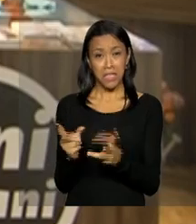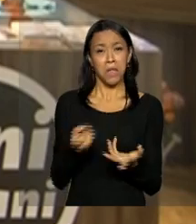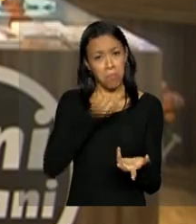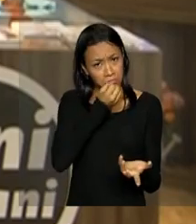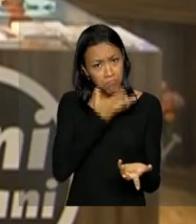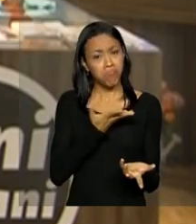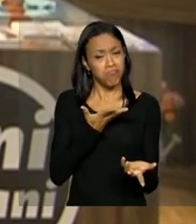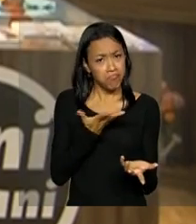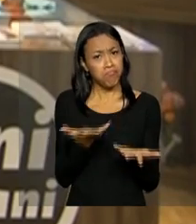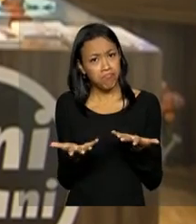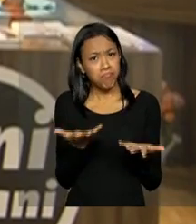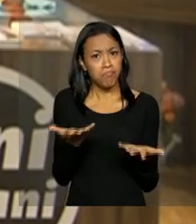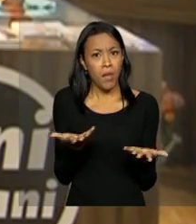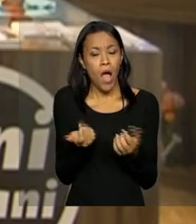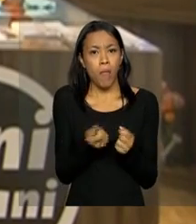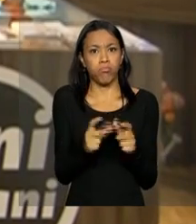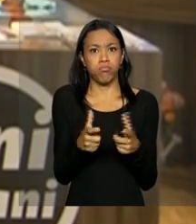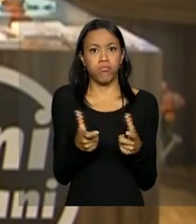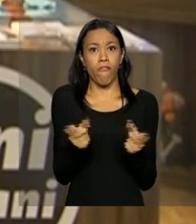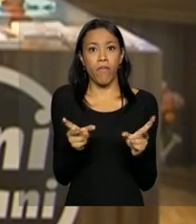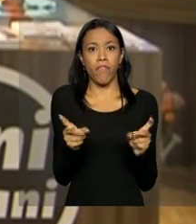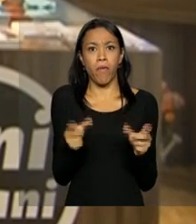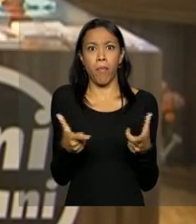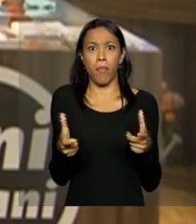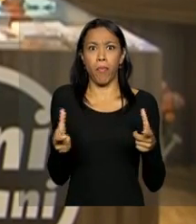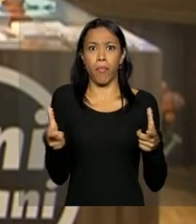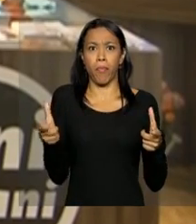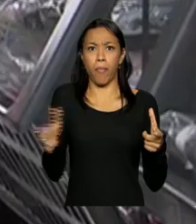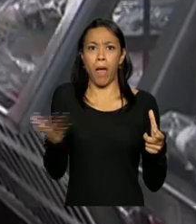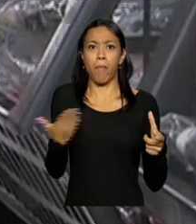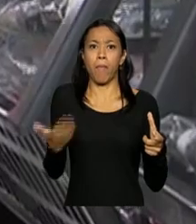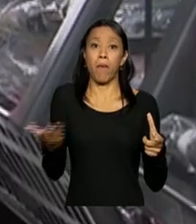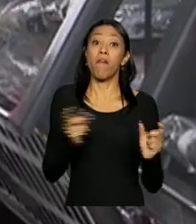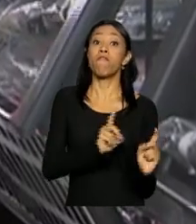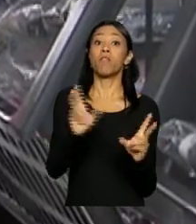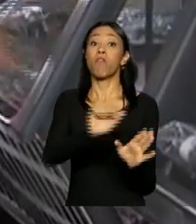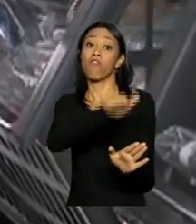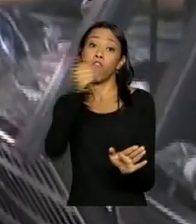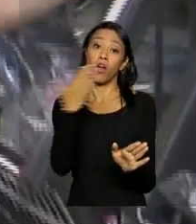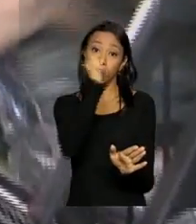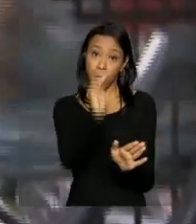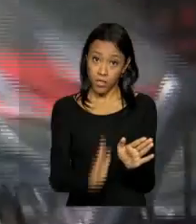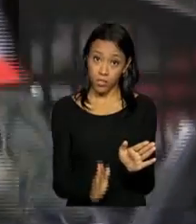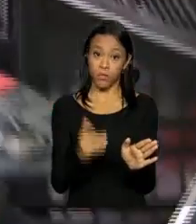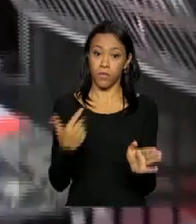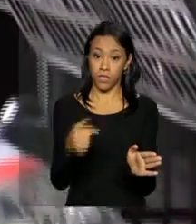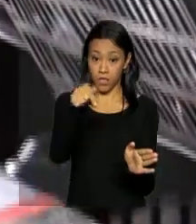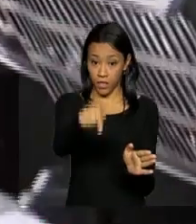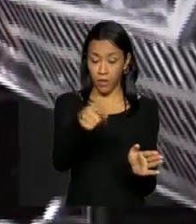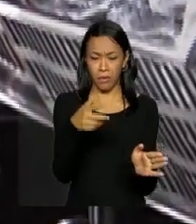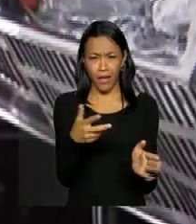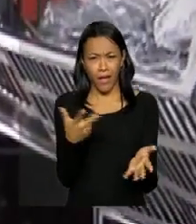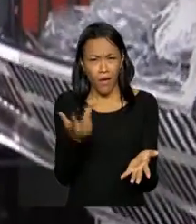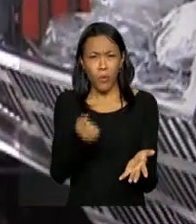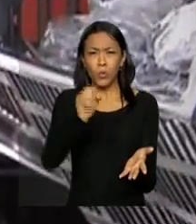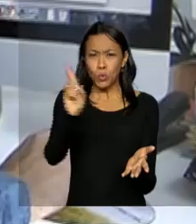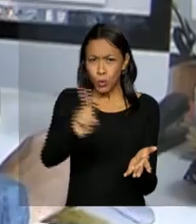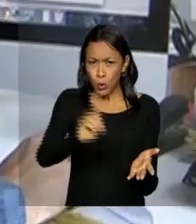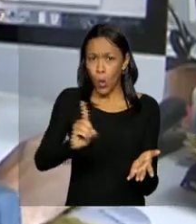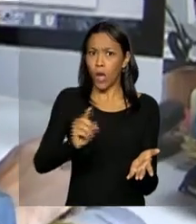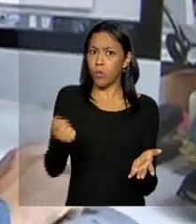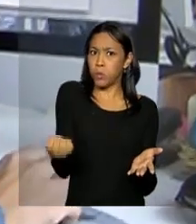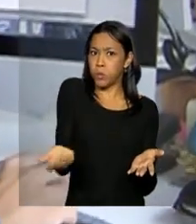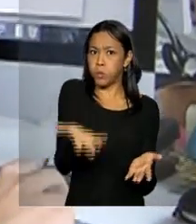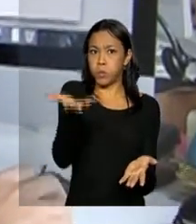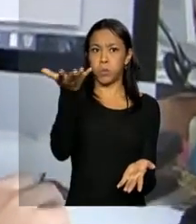né com o Tempo começou a aumentar essa demanda de vendas pro exterior em tempos de consumo tímido e dólar em alta